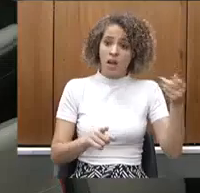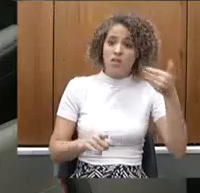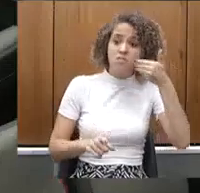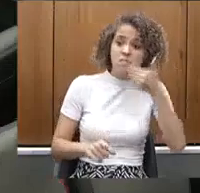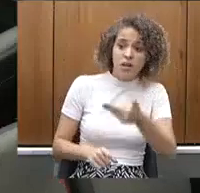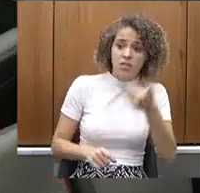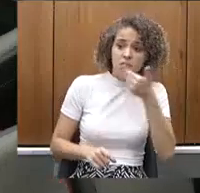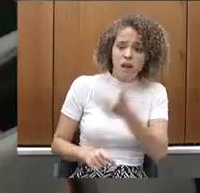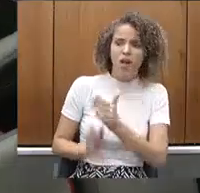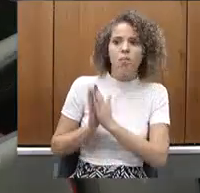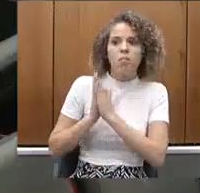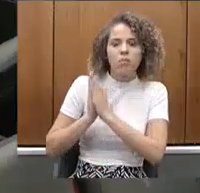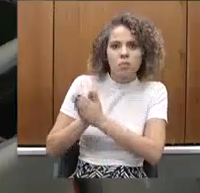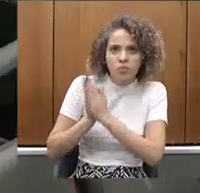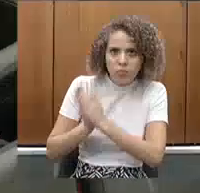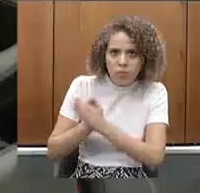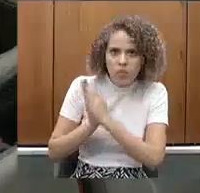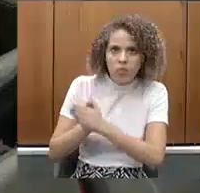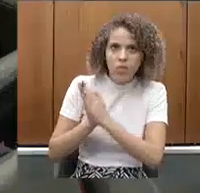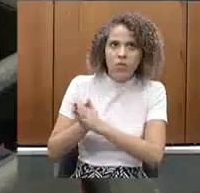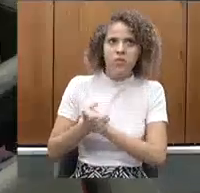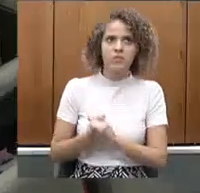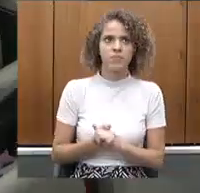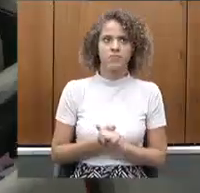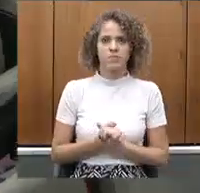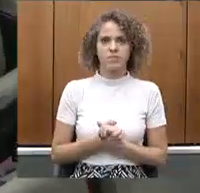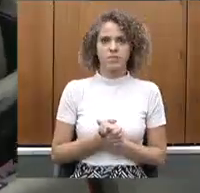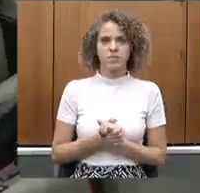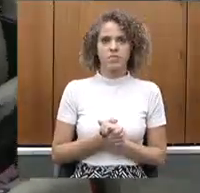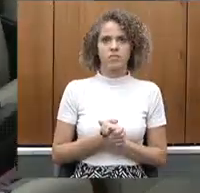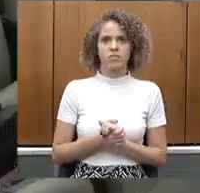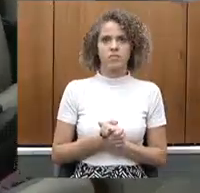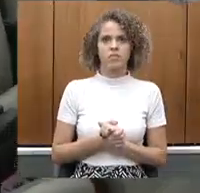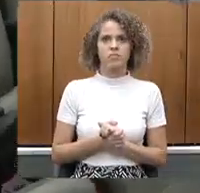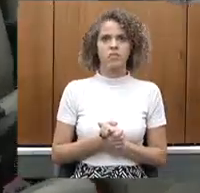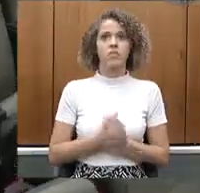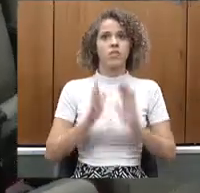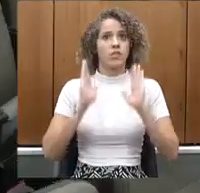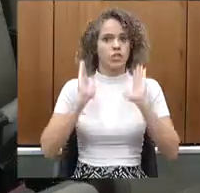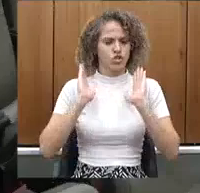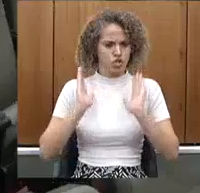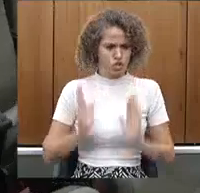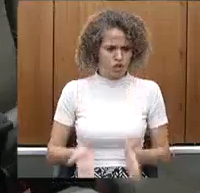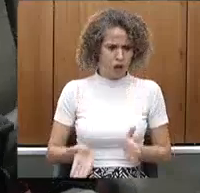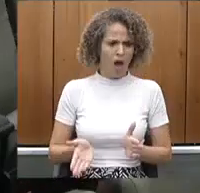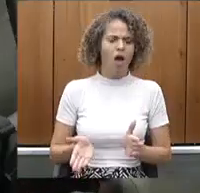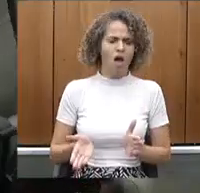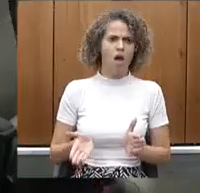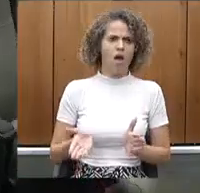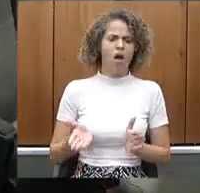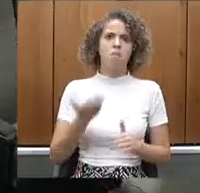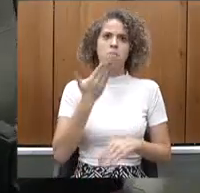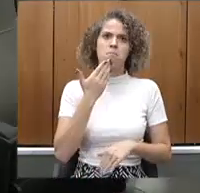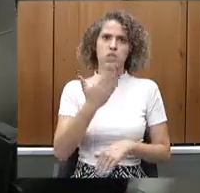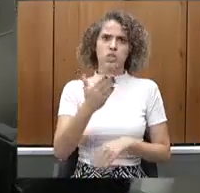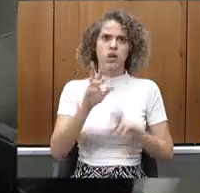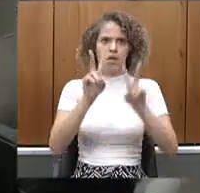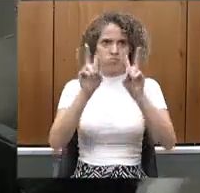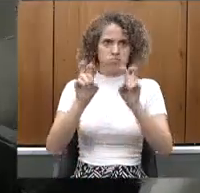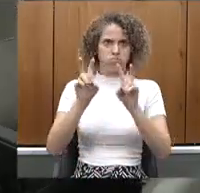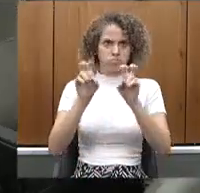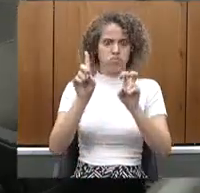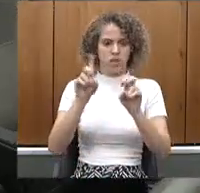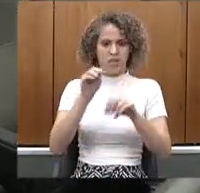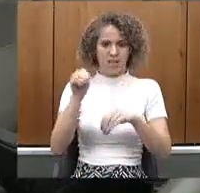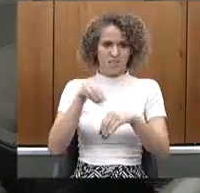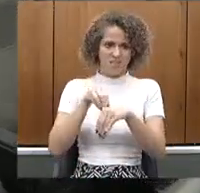encarecidamente nós oficiamos o Senhor Já tem alguns dias deixamos até para fazer um despacho lá em relação a